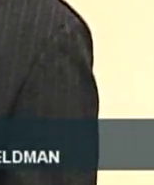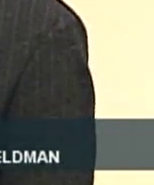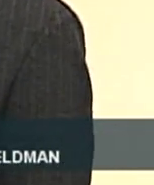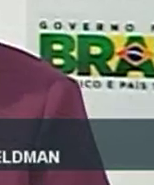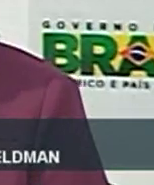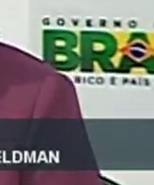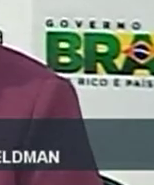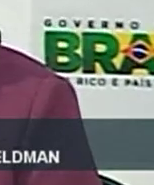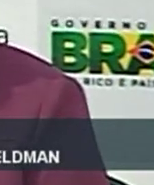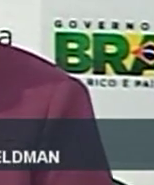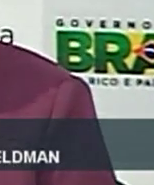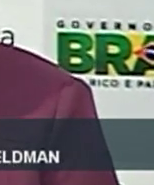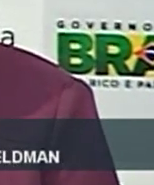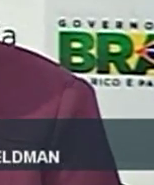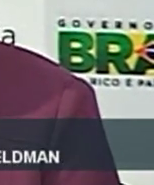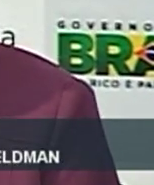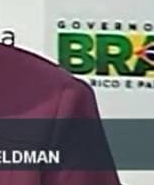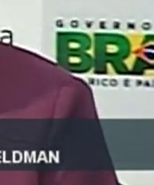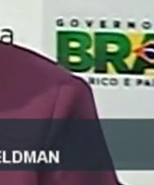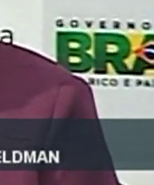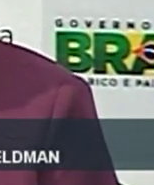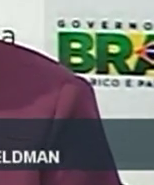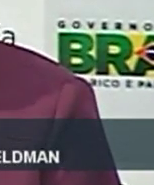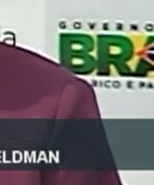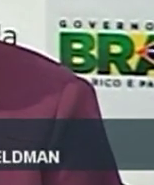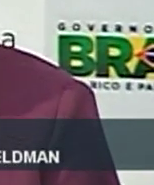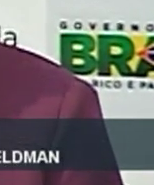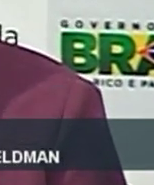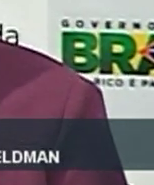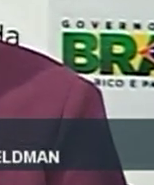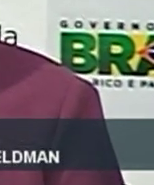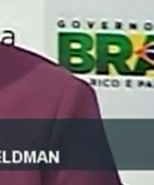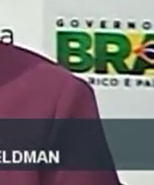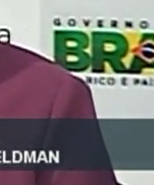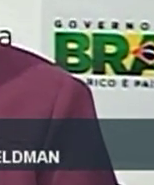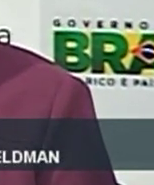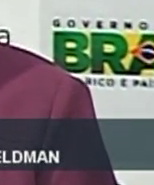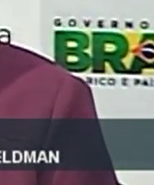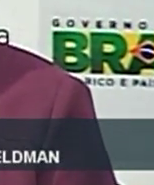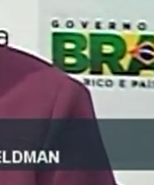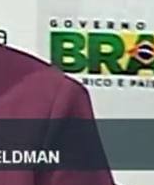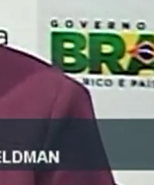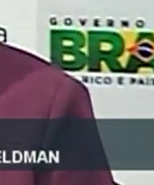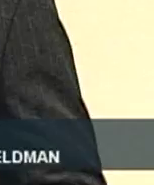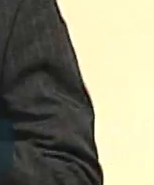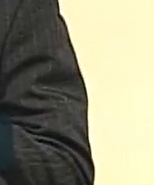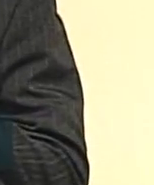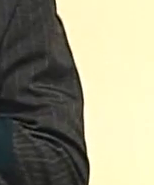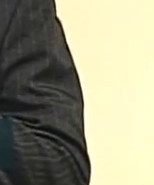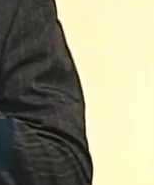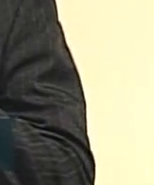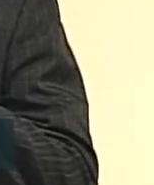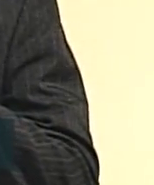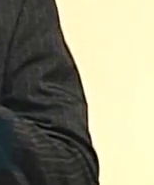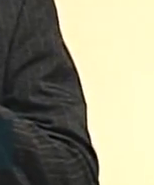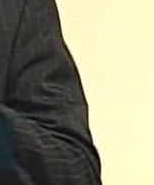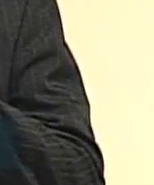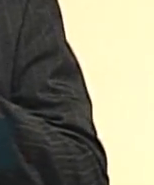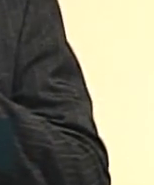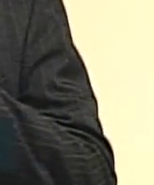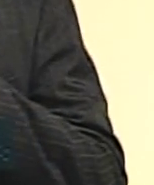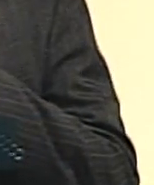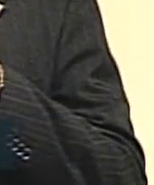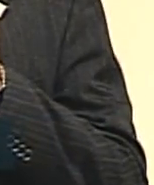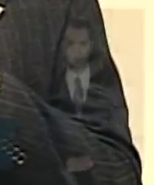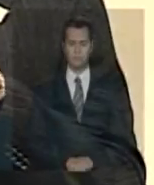Belo Horizonte nessa casa de Cuidado Sofia Feldman que é uma das grandes inspirações para o ministério da saúde